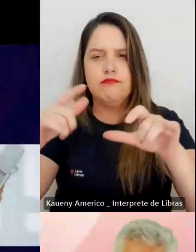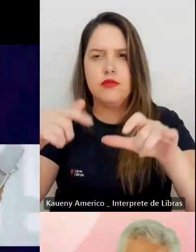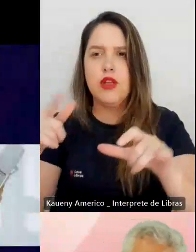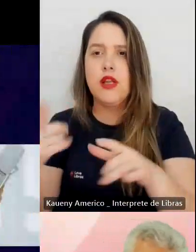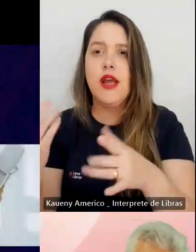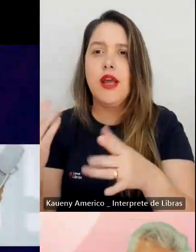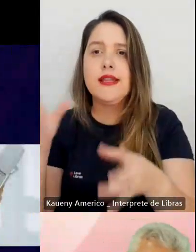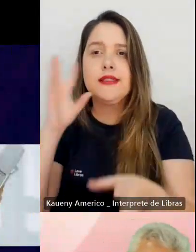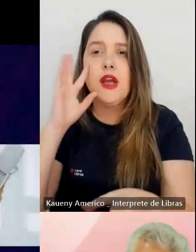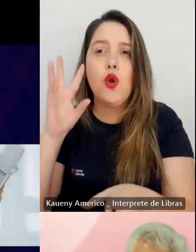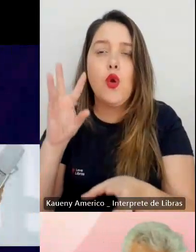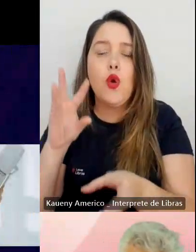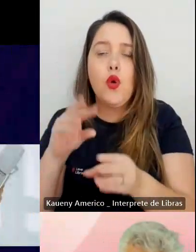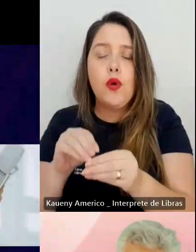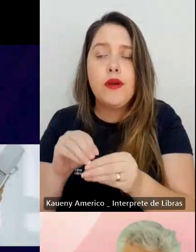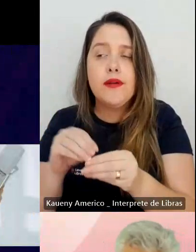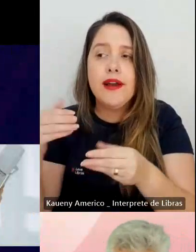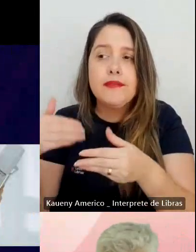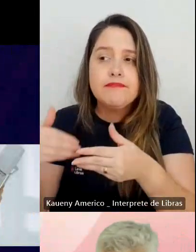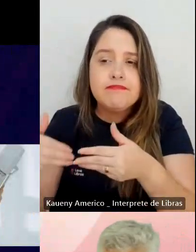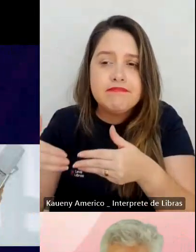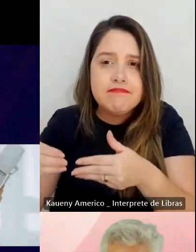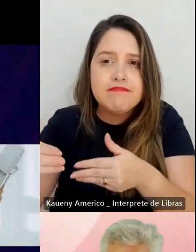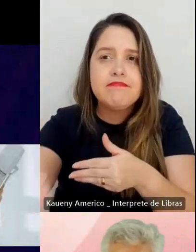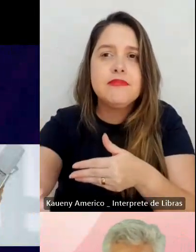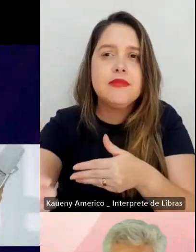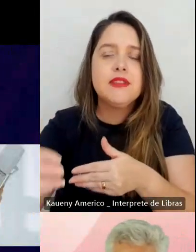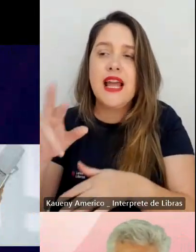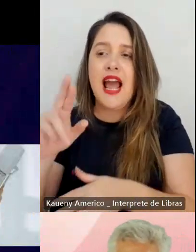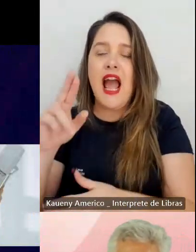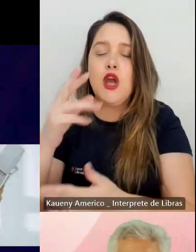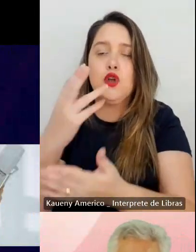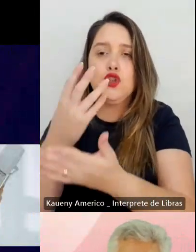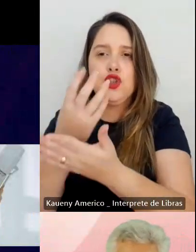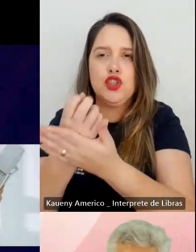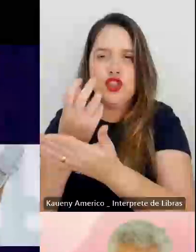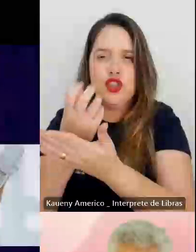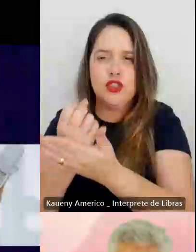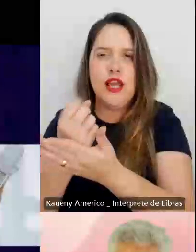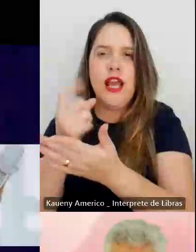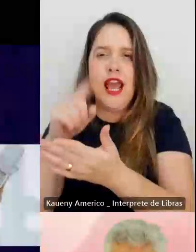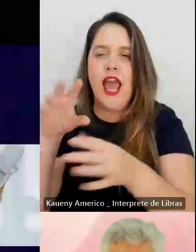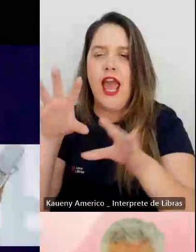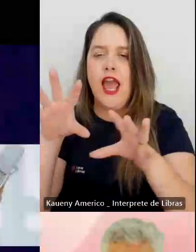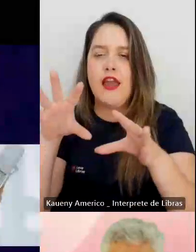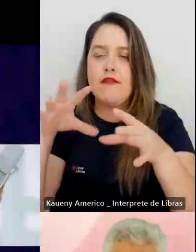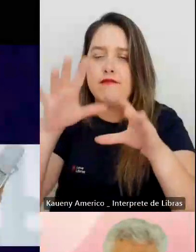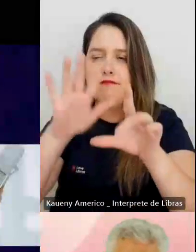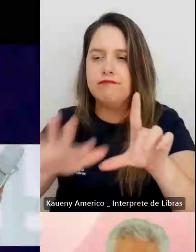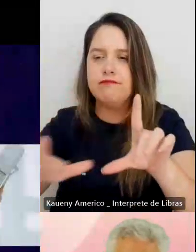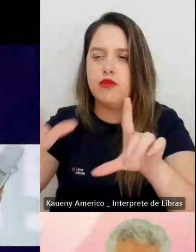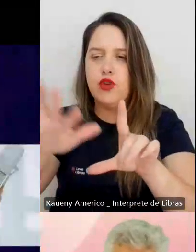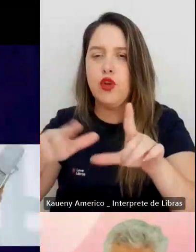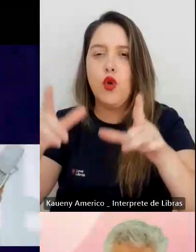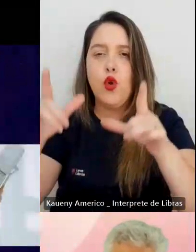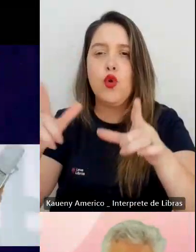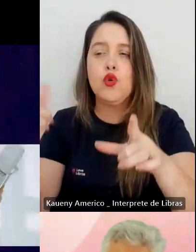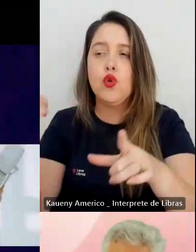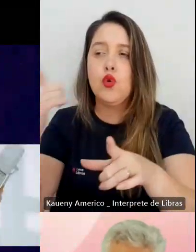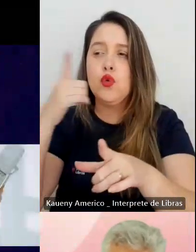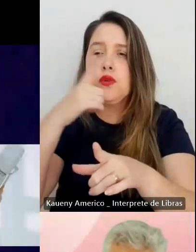e a passagem desses raios-x é formada uma imagem onde a gente consegue identificar